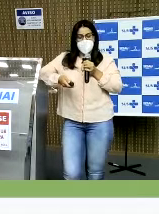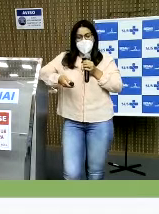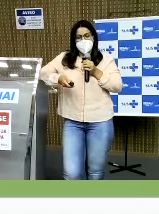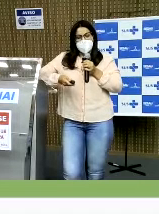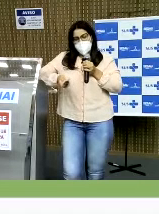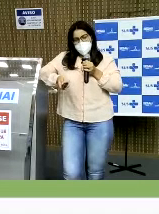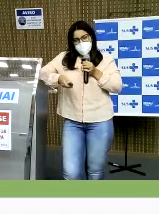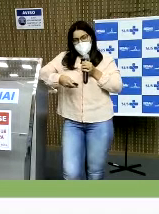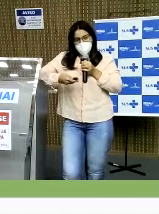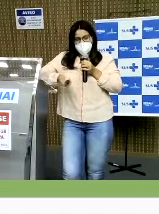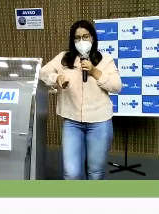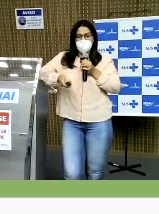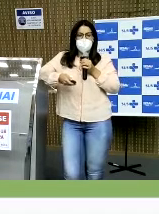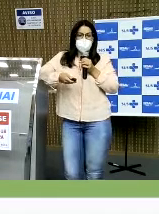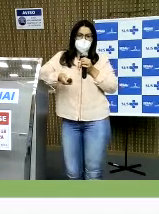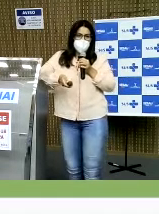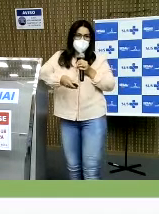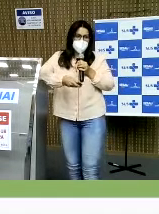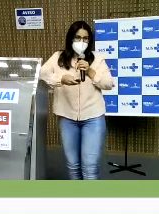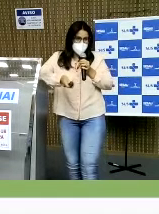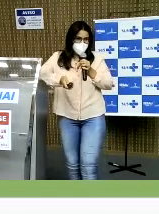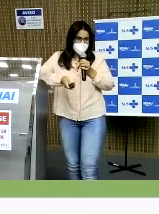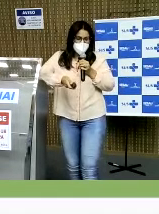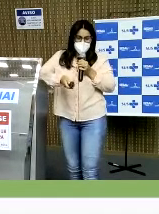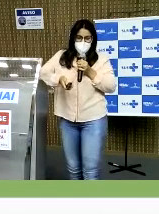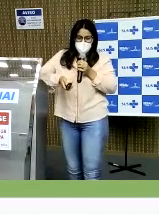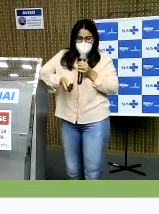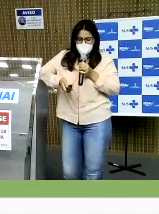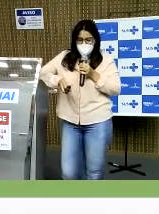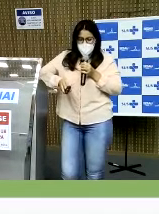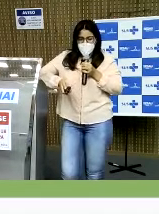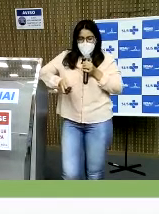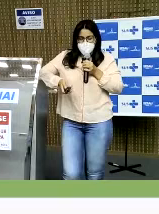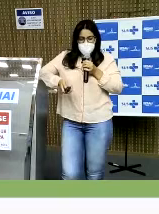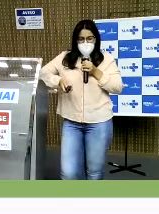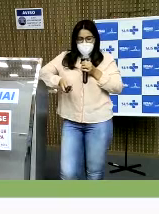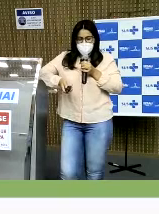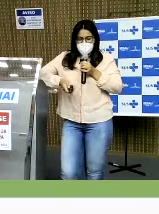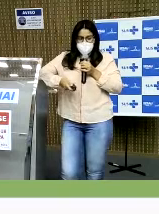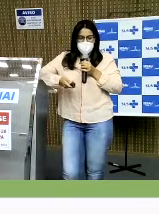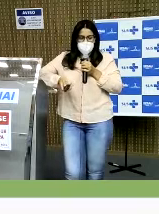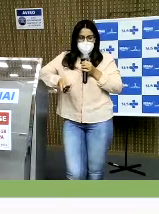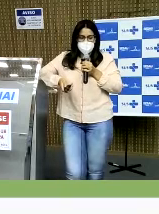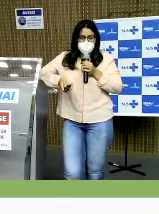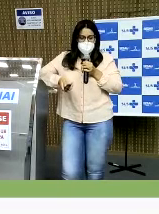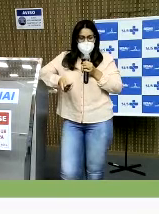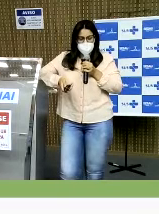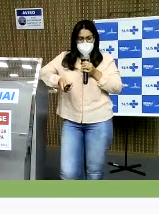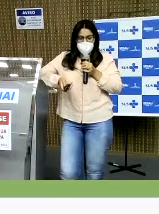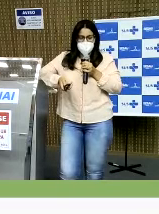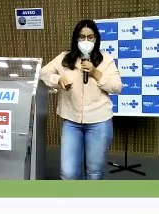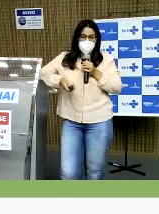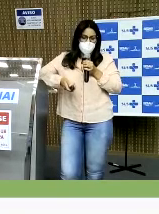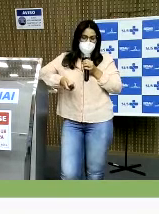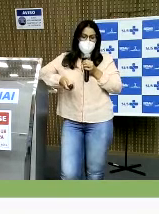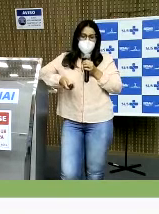sífilis são 100%, todas que foram diagnosticadas foram prescritas adequadamente. Sífilis congênita, a gente não teve registro de sífilis